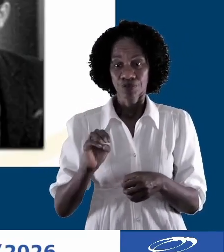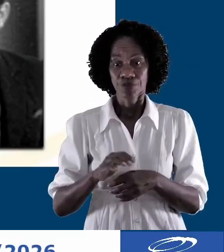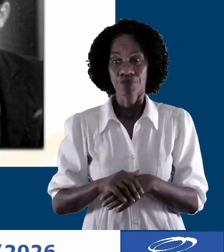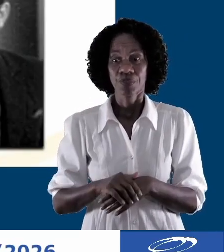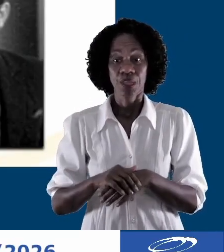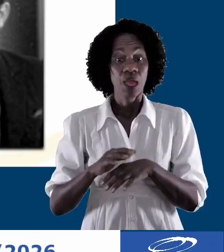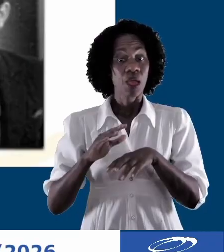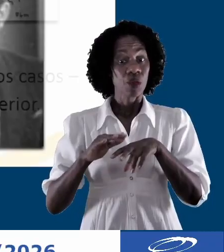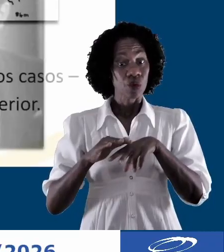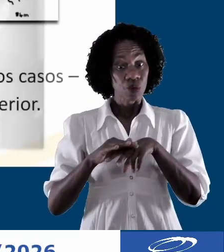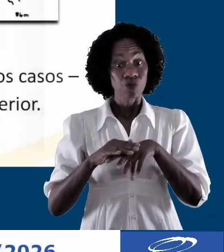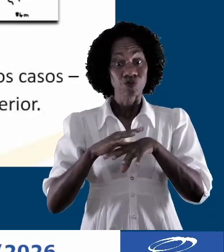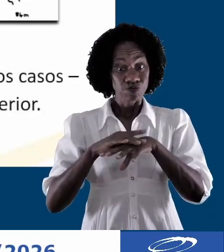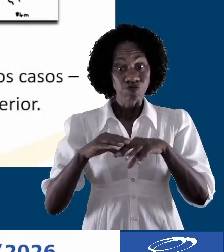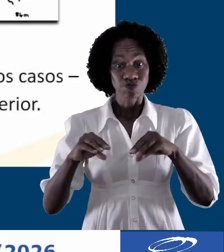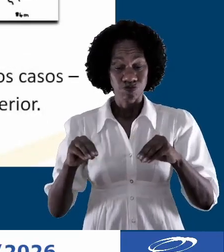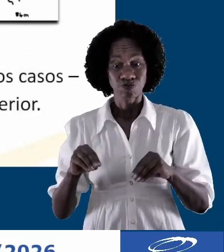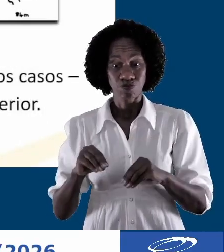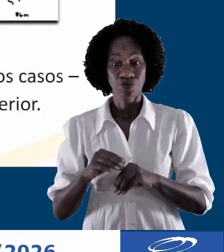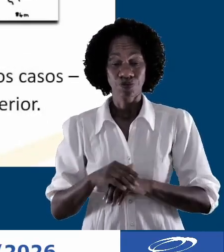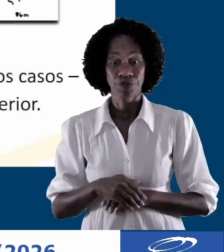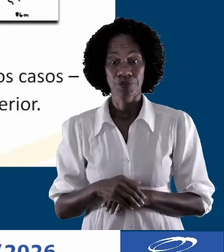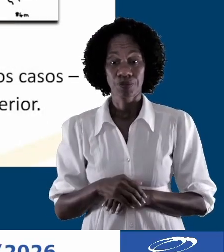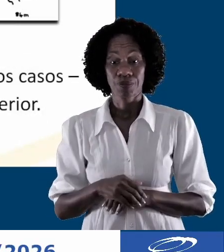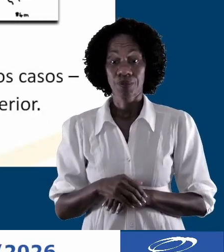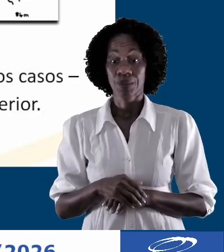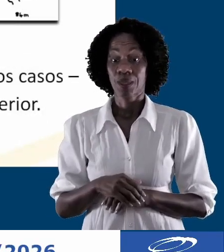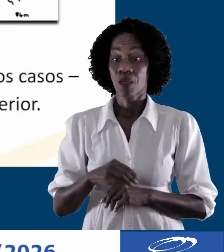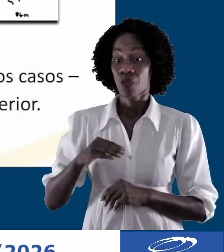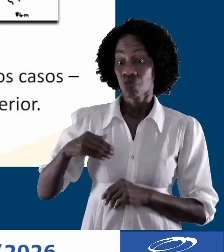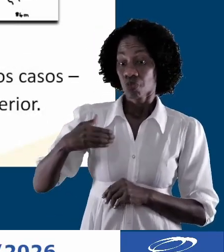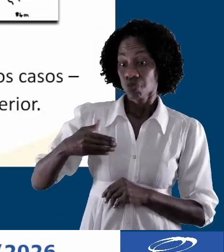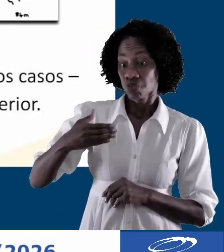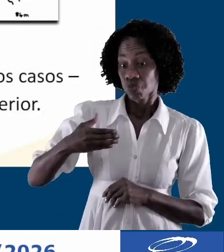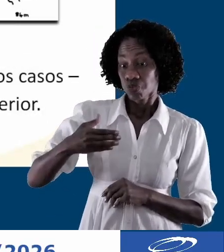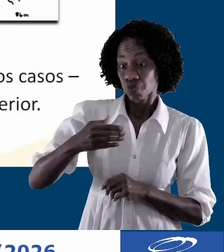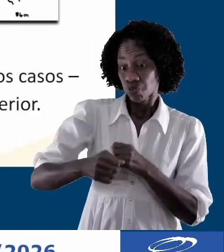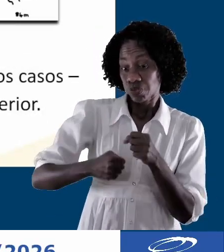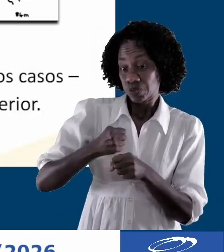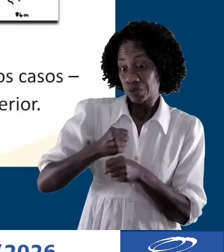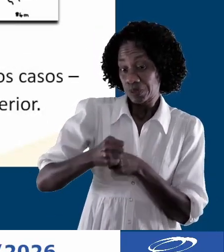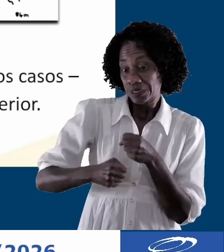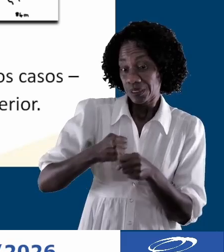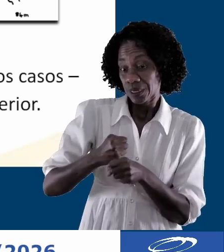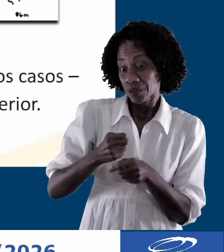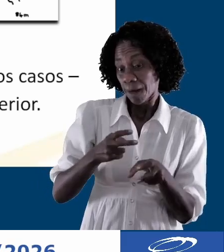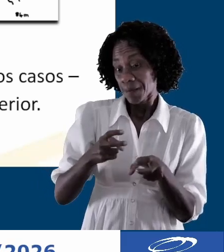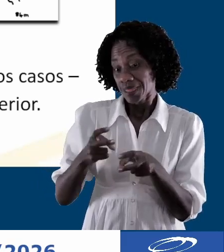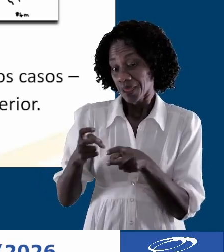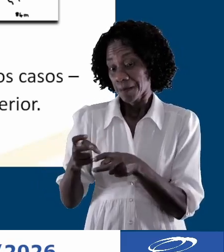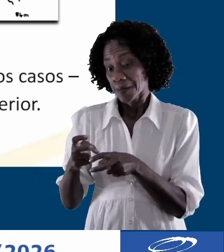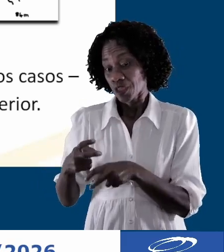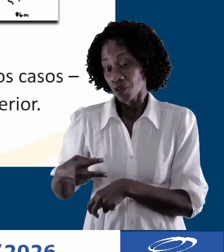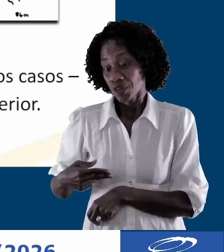em muitos casos. Entretanto, ao longo dos anos, foi se observando que, fazendo essa cirurgia anterior isolada, com